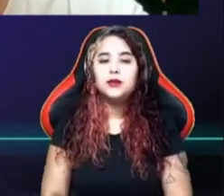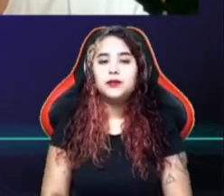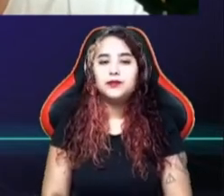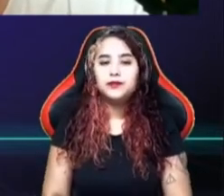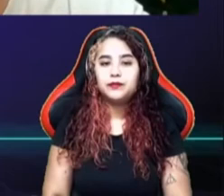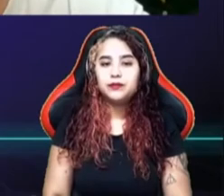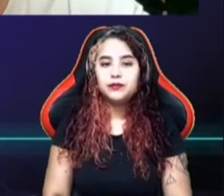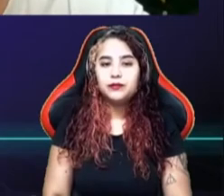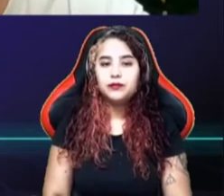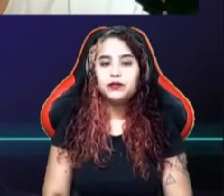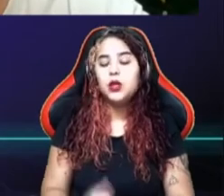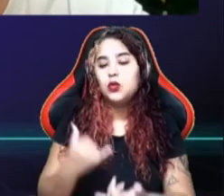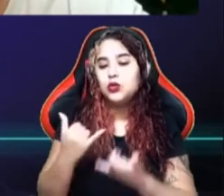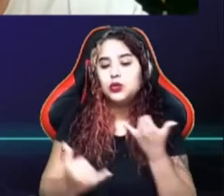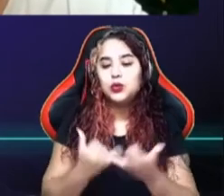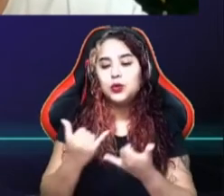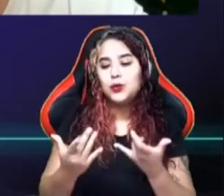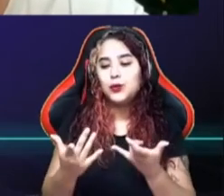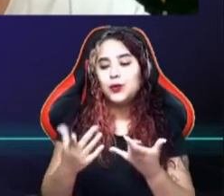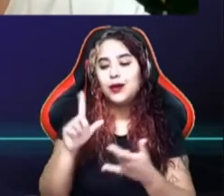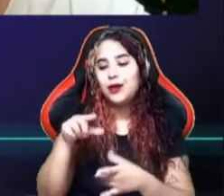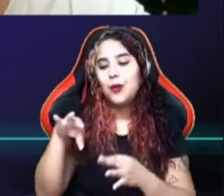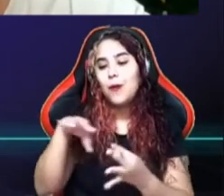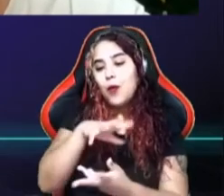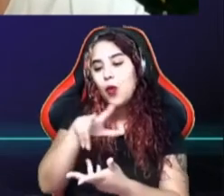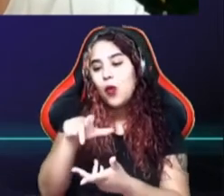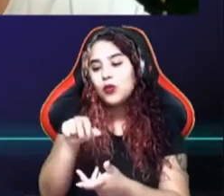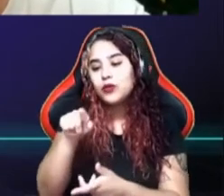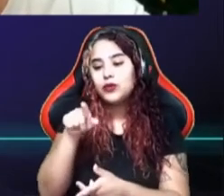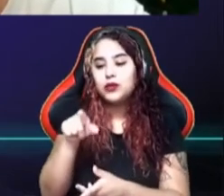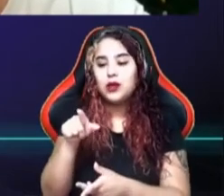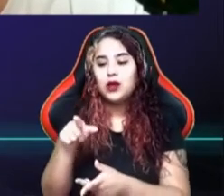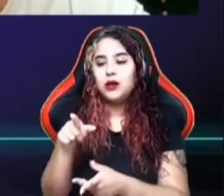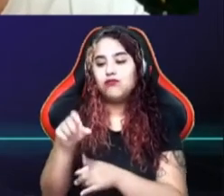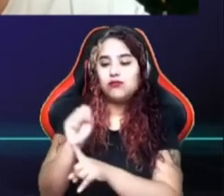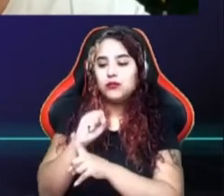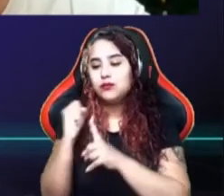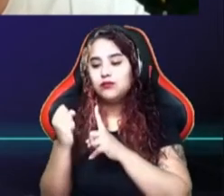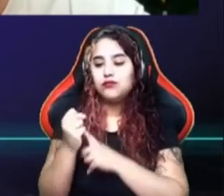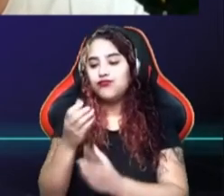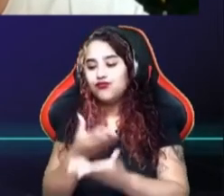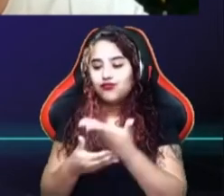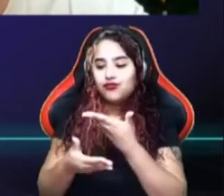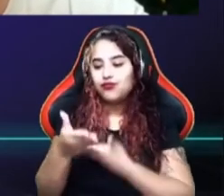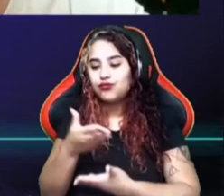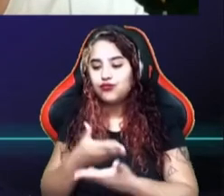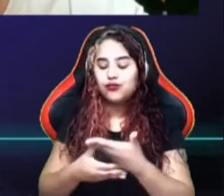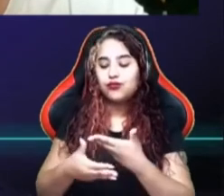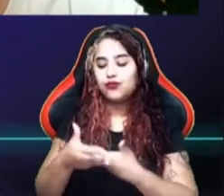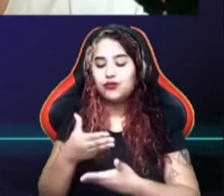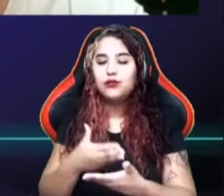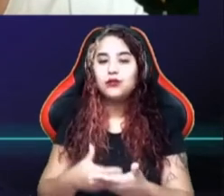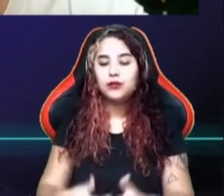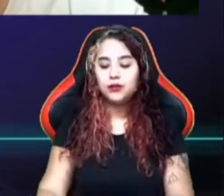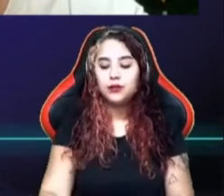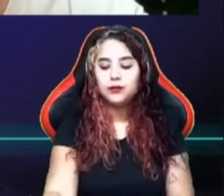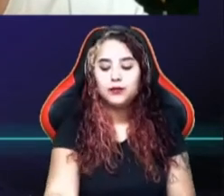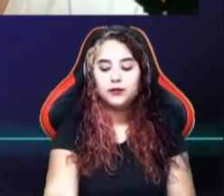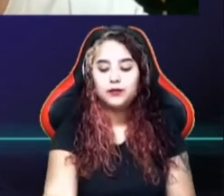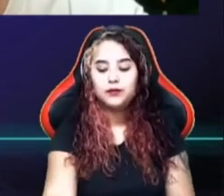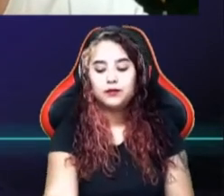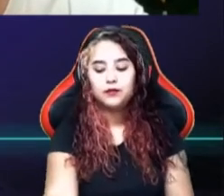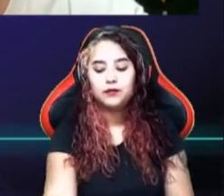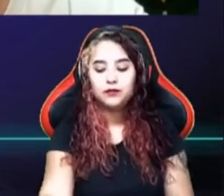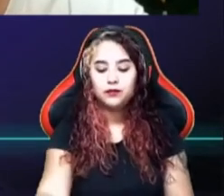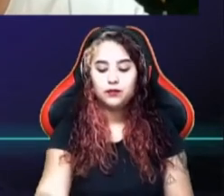é meio que um mundinho ali, né? Que você está social e tudo, então a gente é um jogo que A gente não